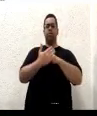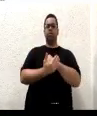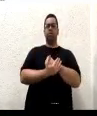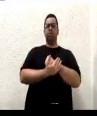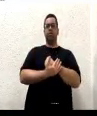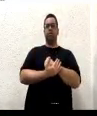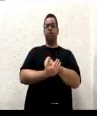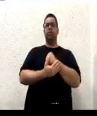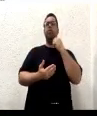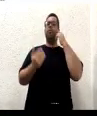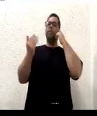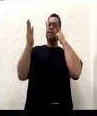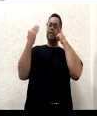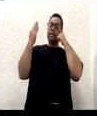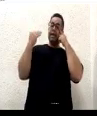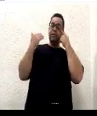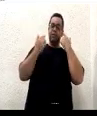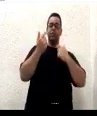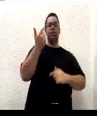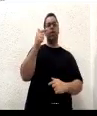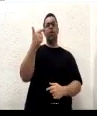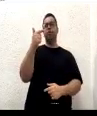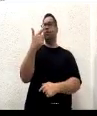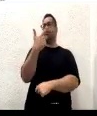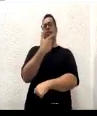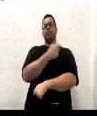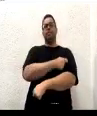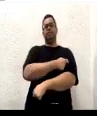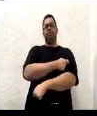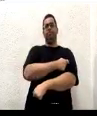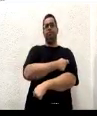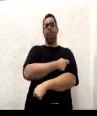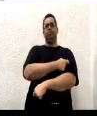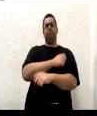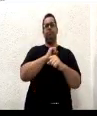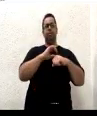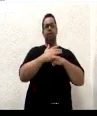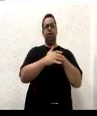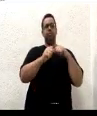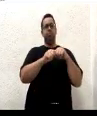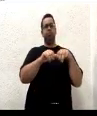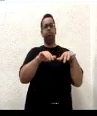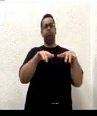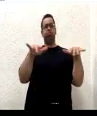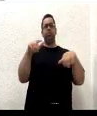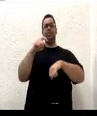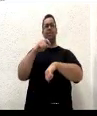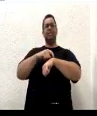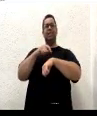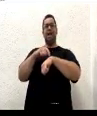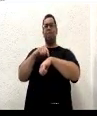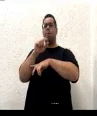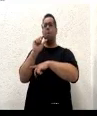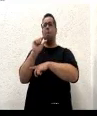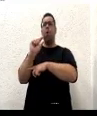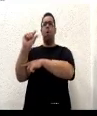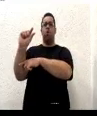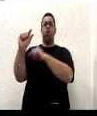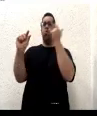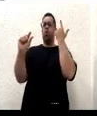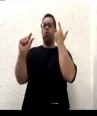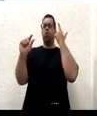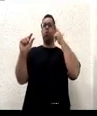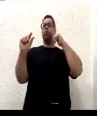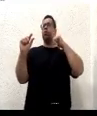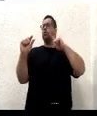existia vacina quando saiu a Covid. E em pouquíssimo tempo, conseguiram fazer o